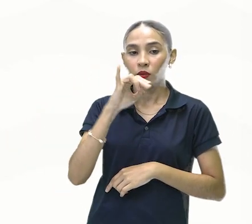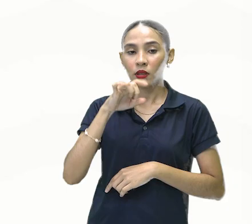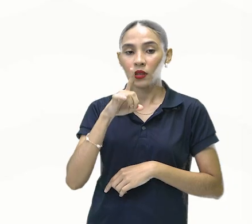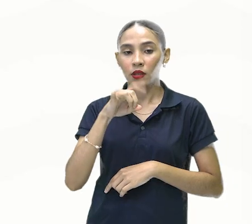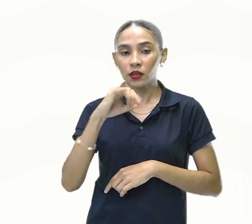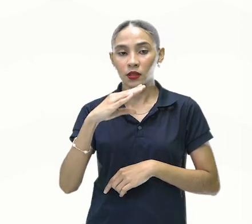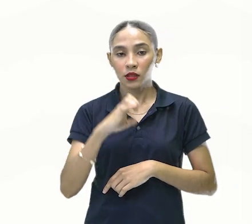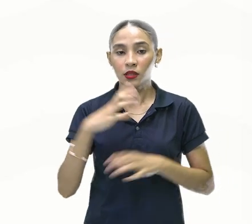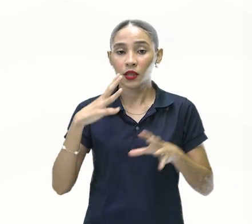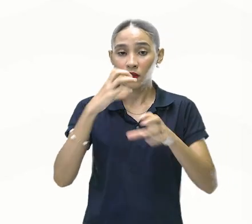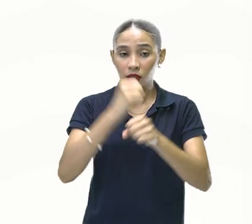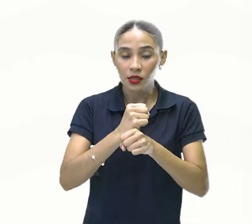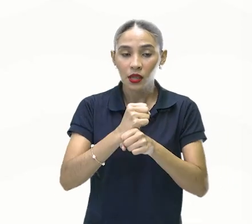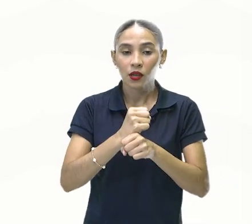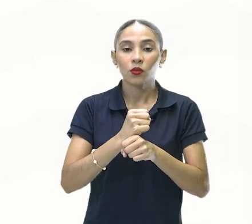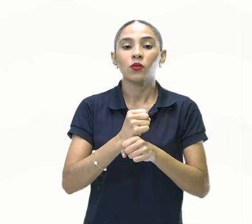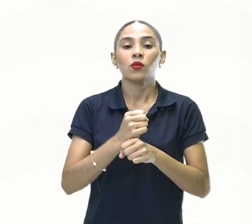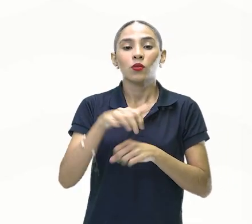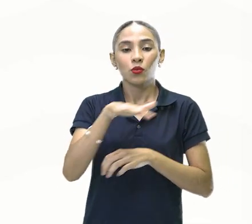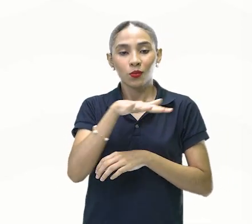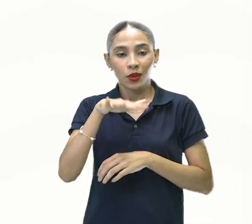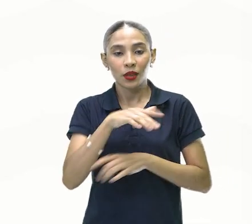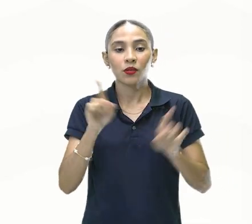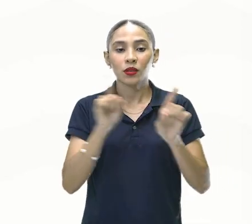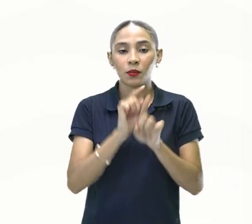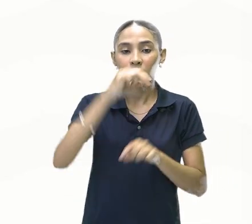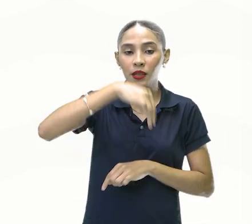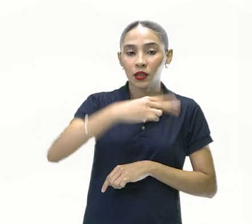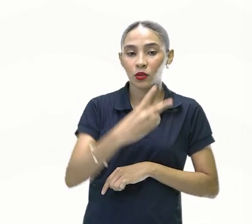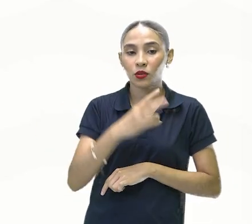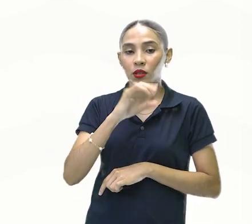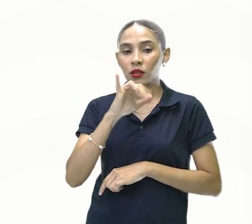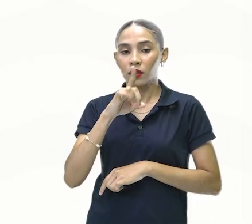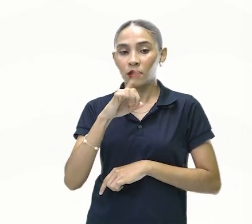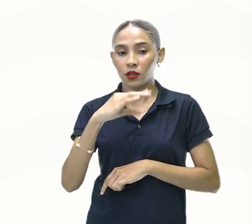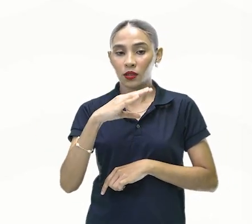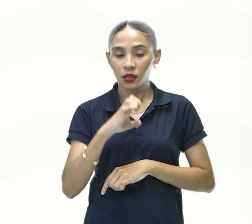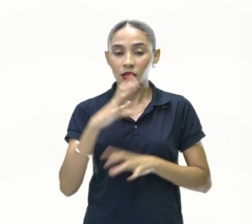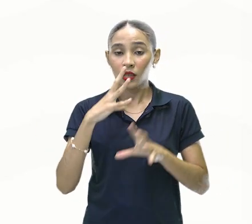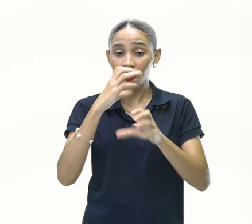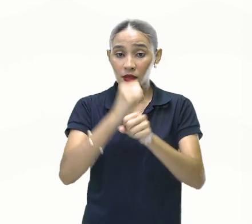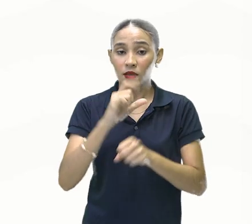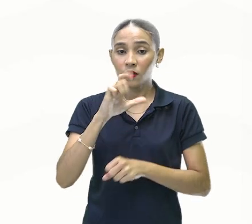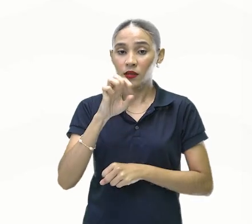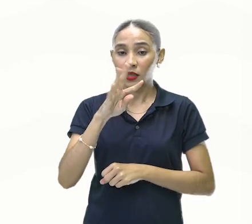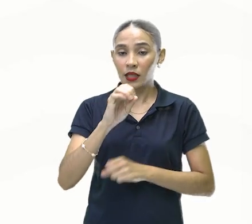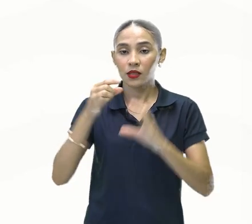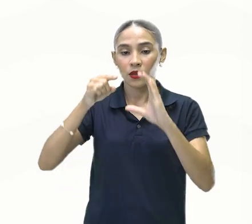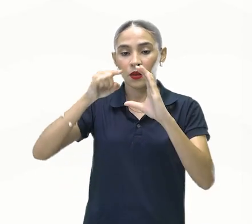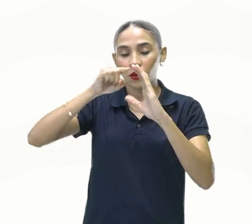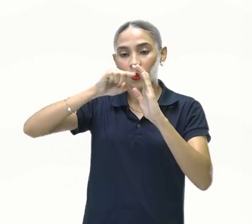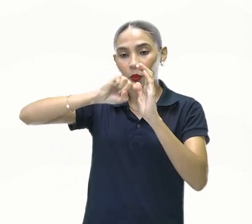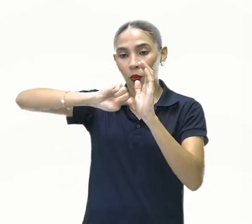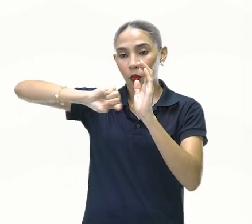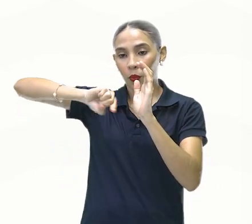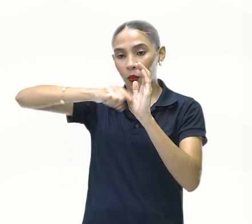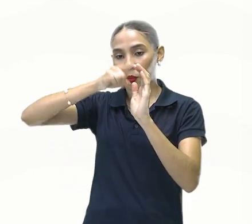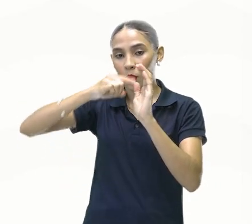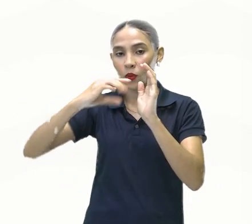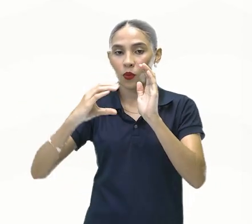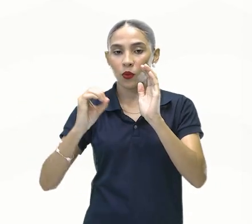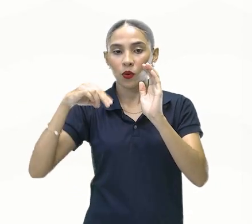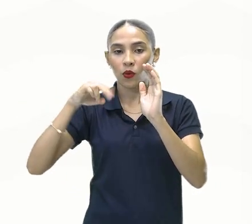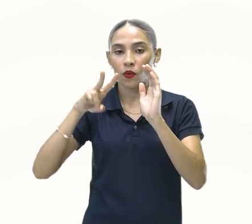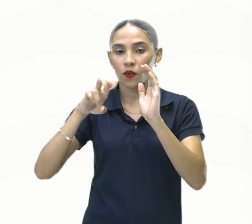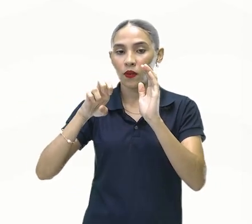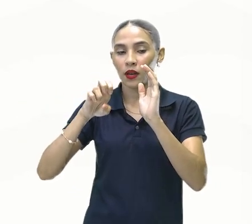N2, o índice de refração da lente. Ok, pessoal? aí nós temos a lente côncava